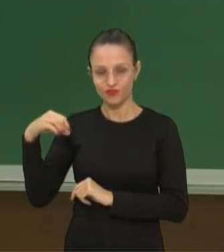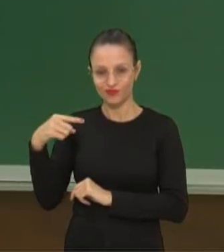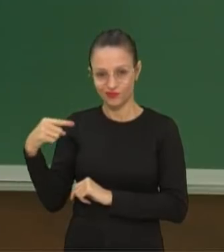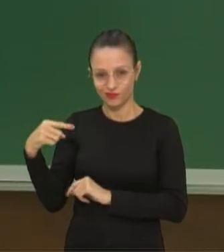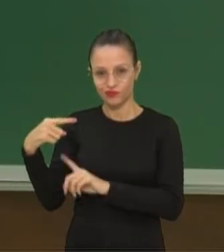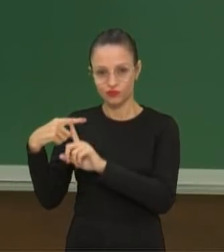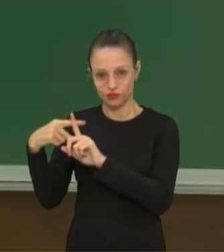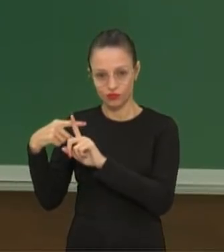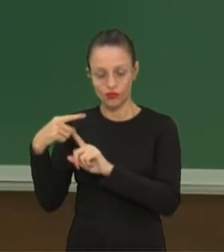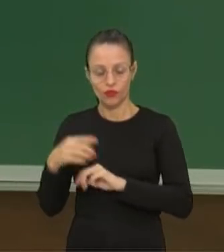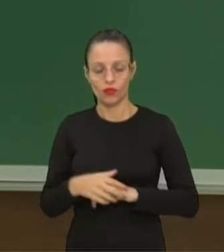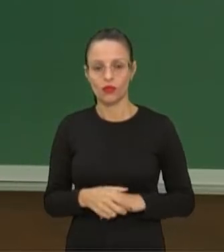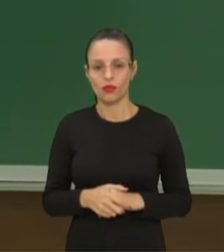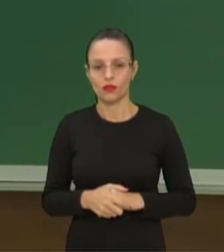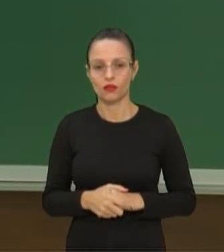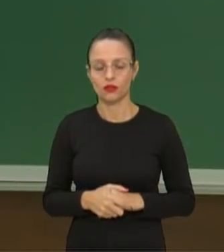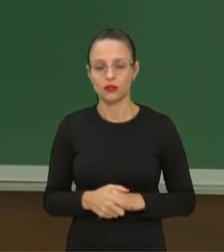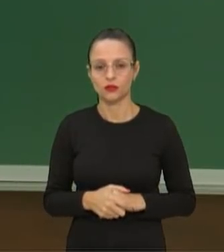passa somando.